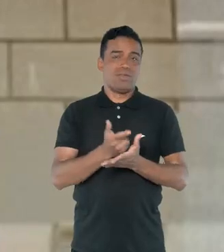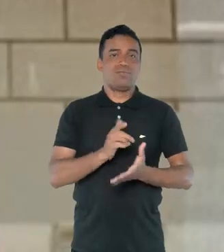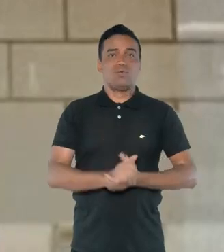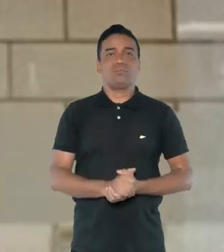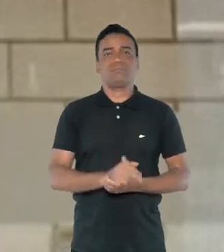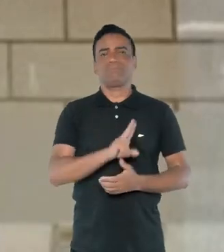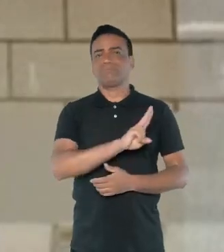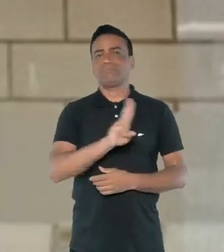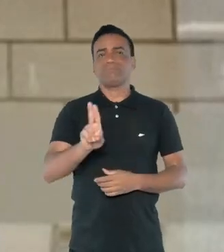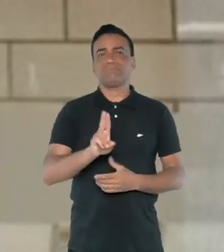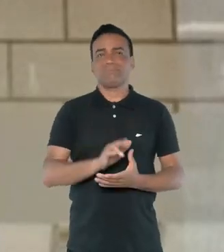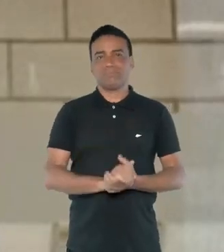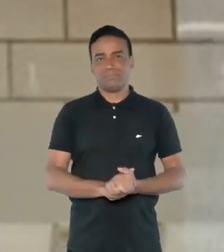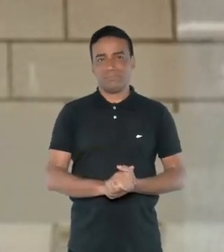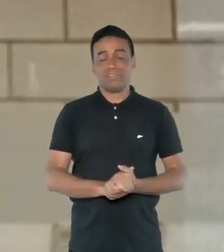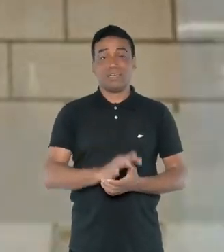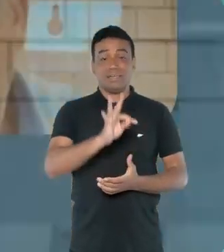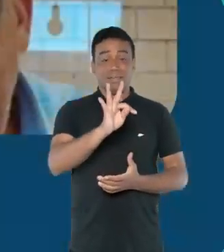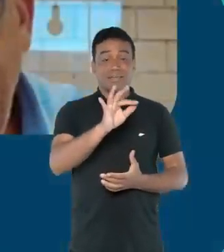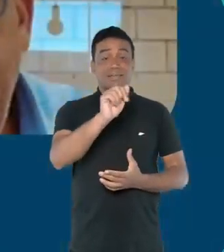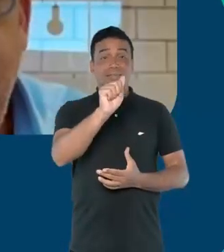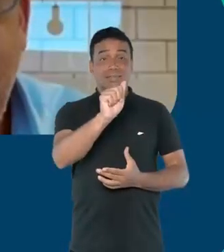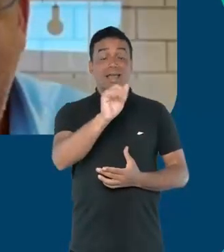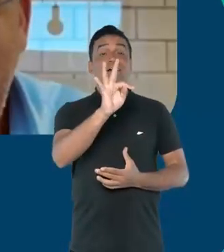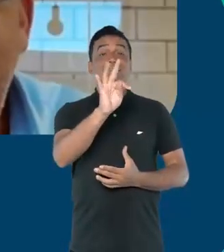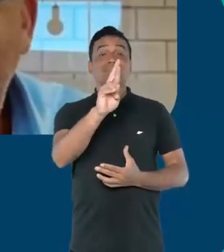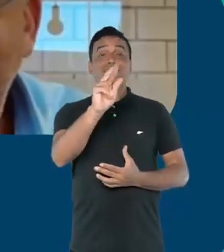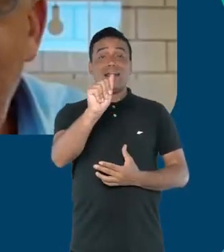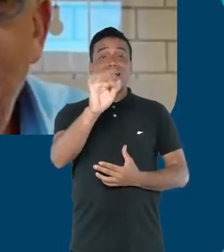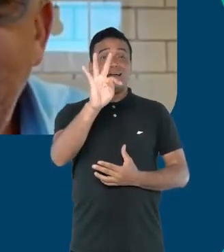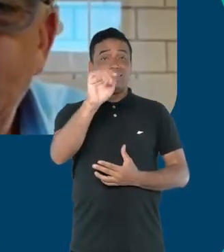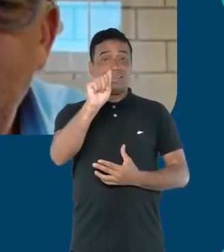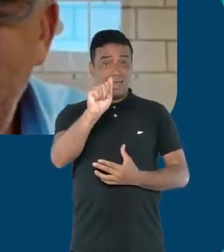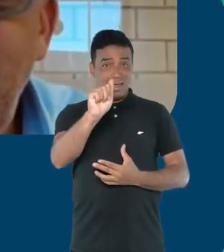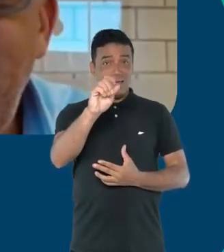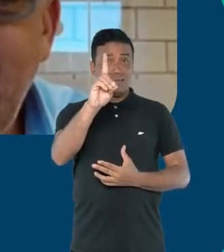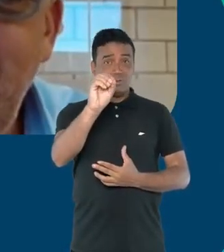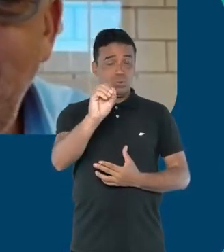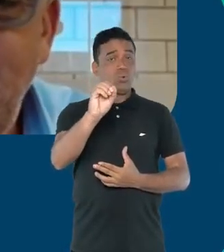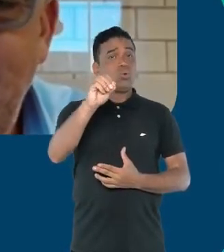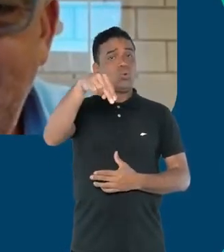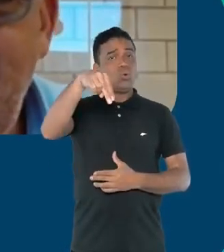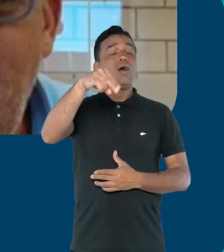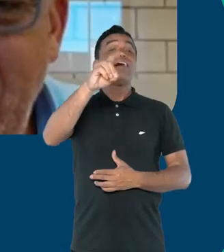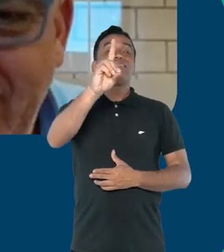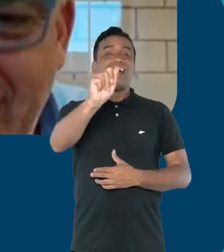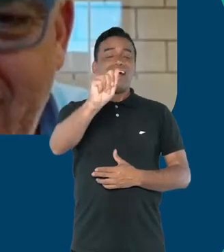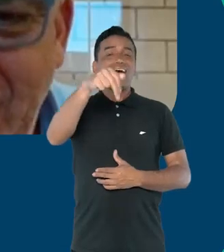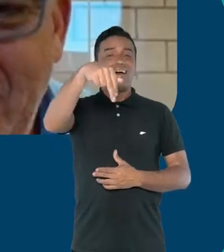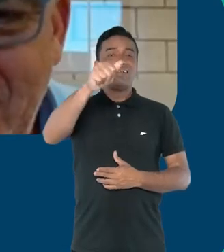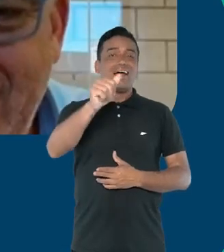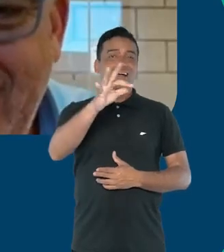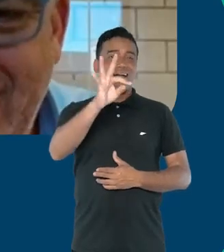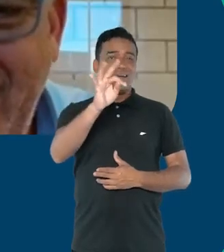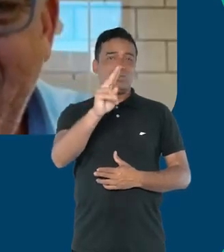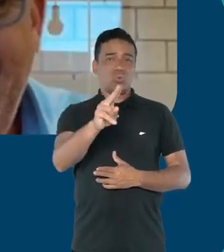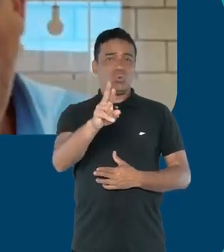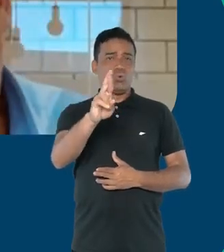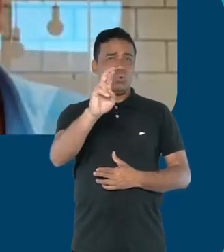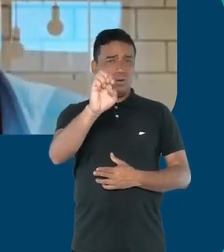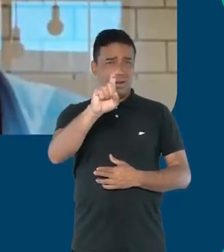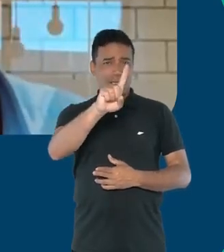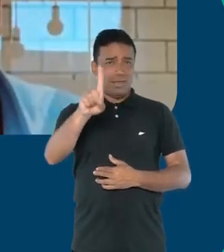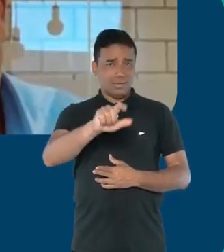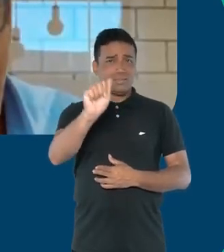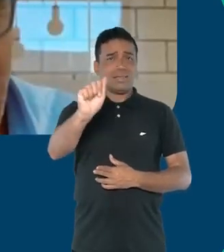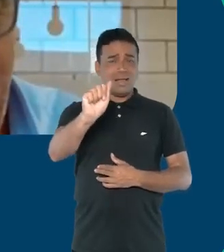chama Tratado da Natureza Humana, em que ele traz uma péssima notícia para a humanidade, vamos dizer assim, e ele